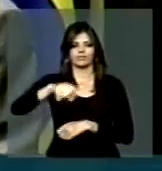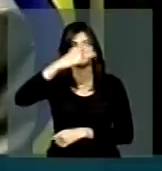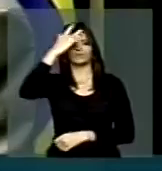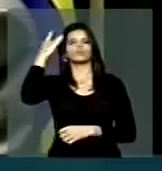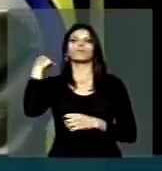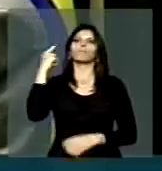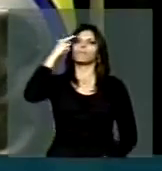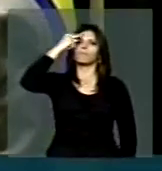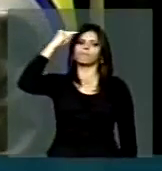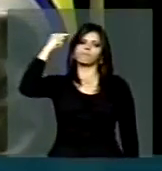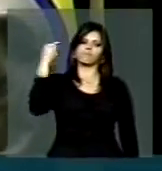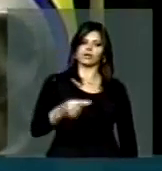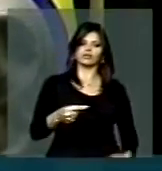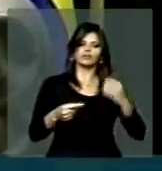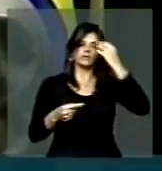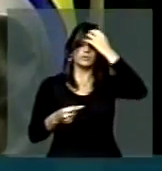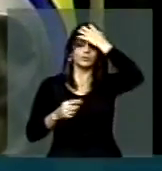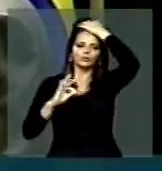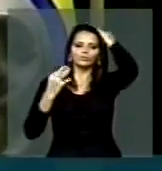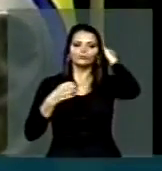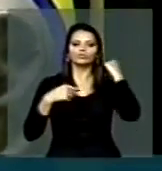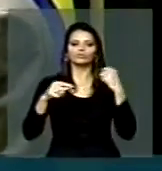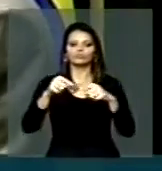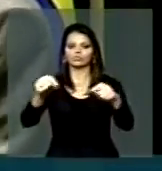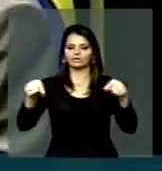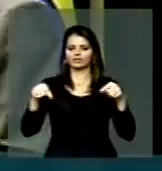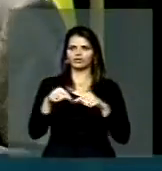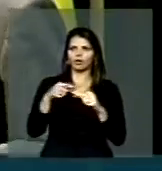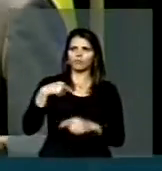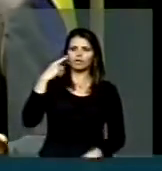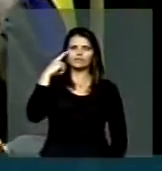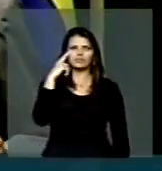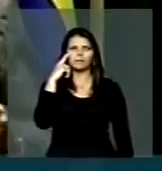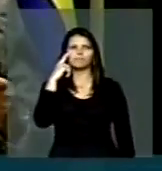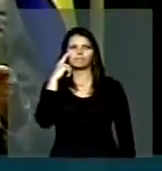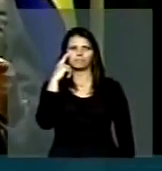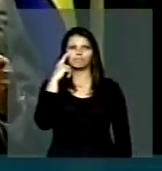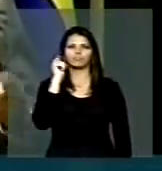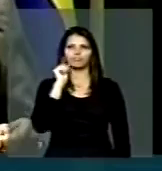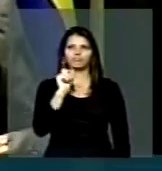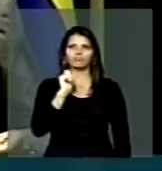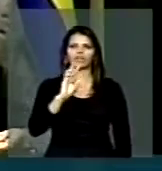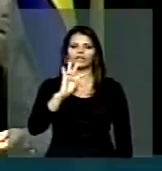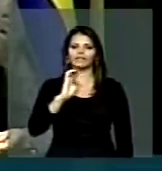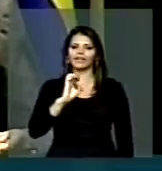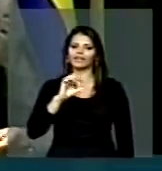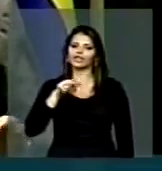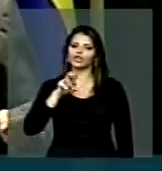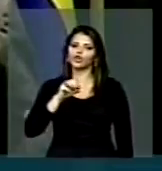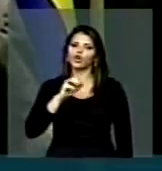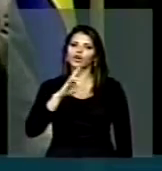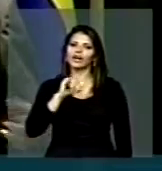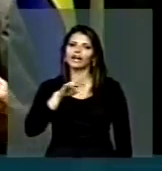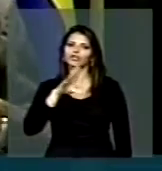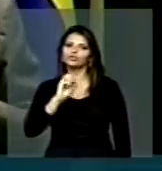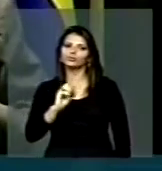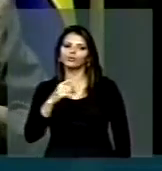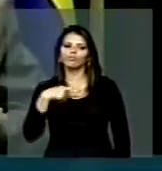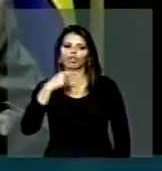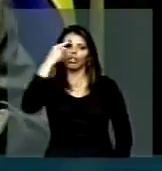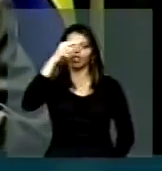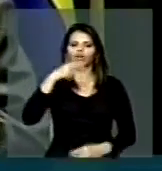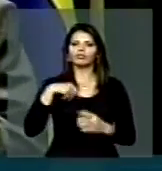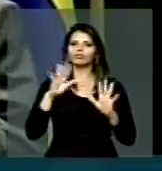de se cerrarem nos seus escritórios e pensarem que tecnocraticamente resolvem as questões, hora de se abrir